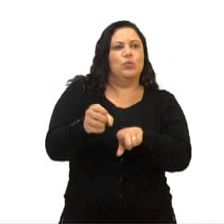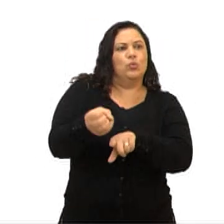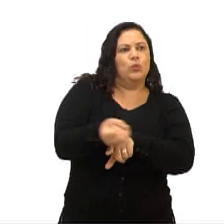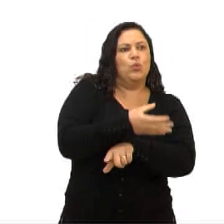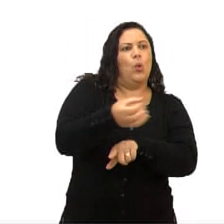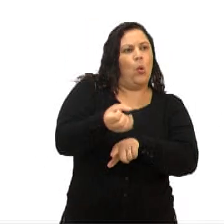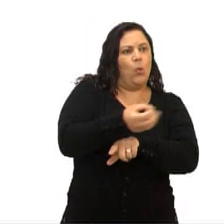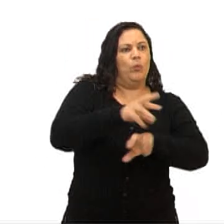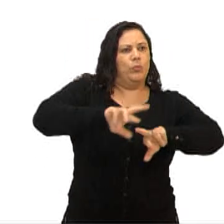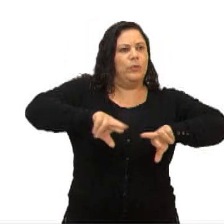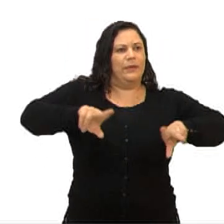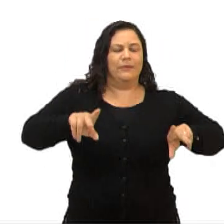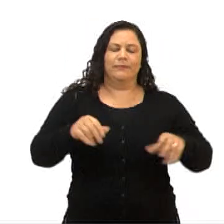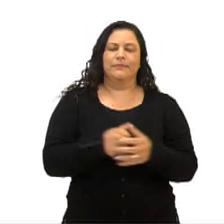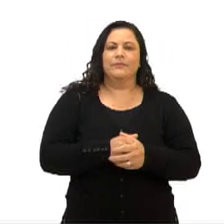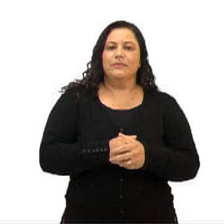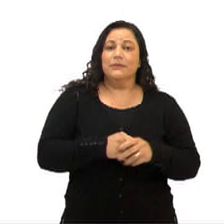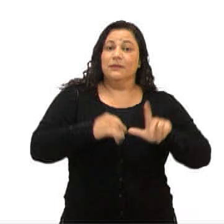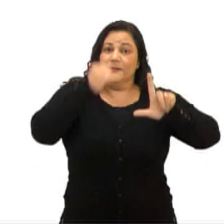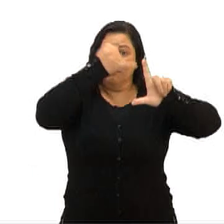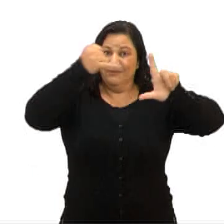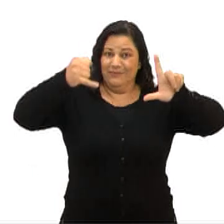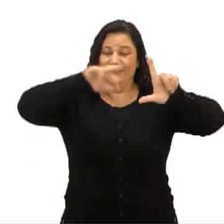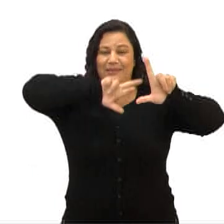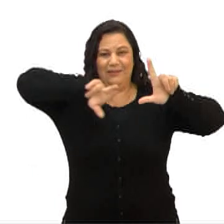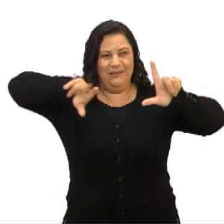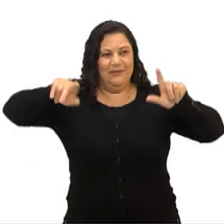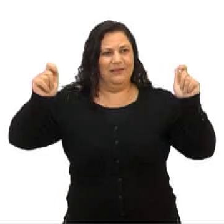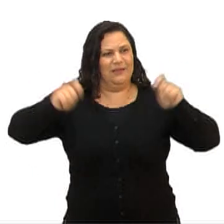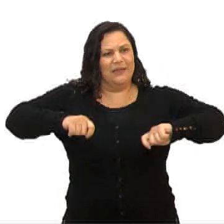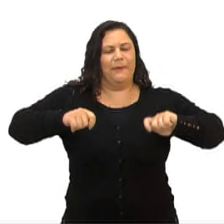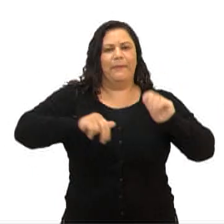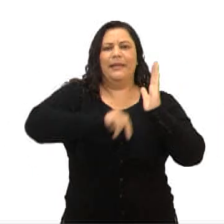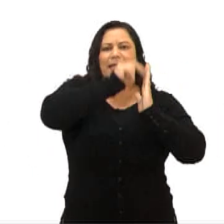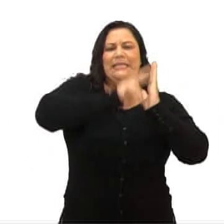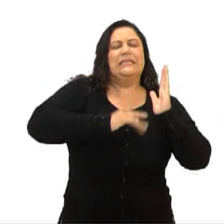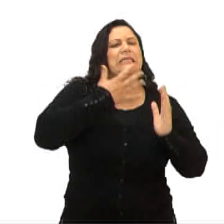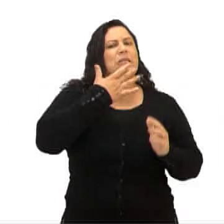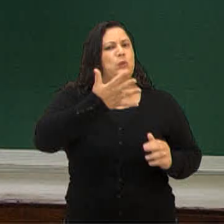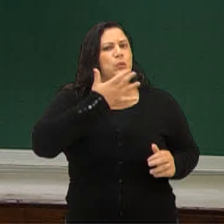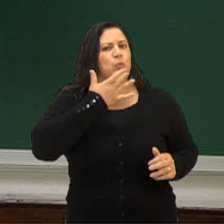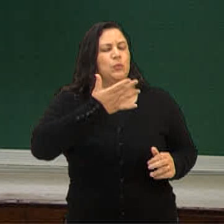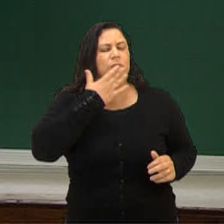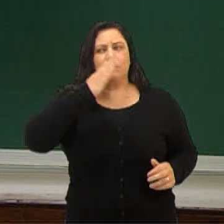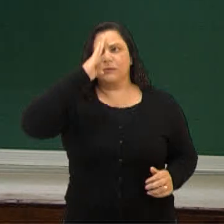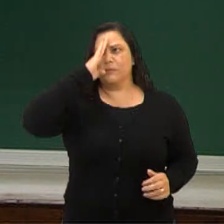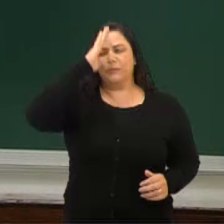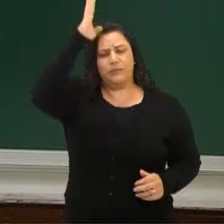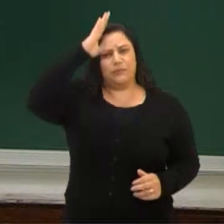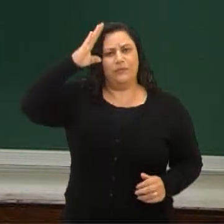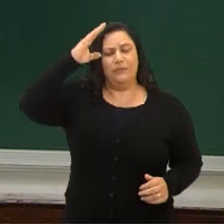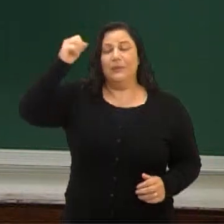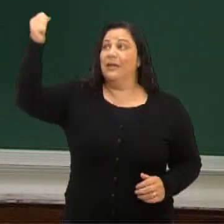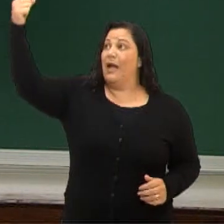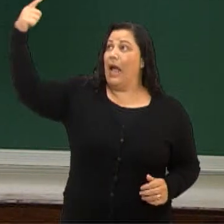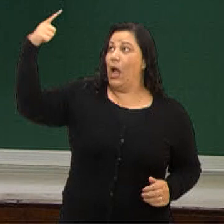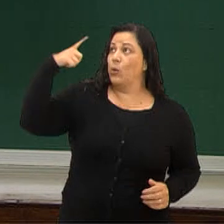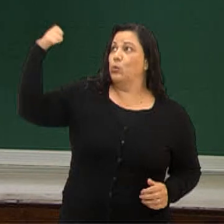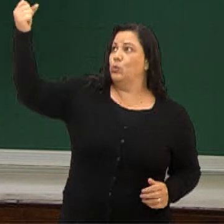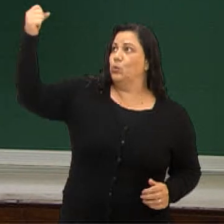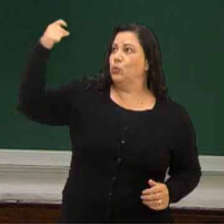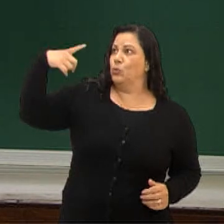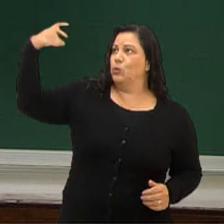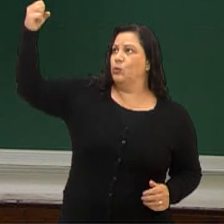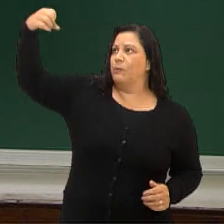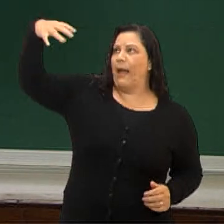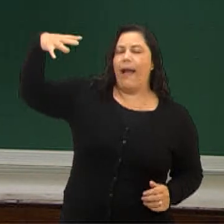experimentações de paleta de cores, bem como monocromias. Tem como principal elemento luz e o movimento. Vocês lembram, né, que a gente